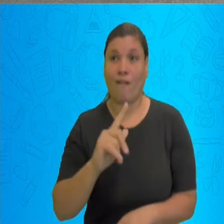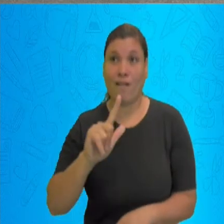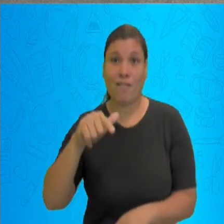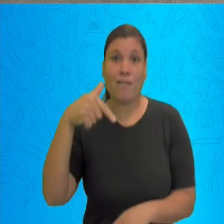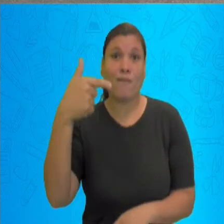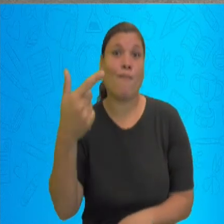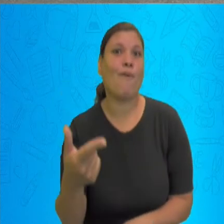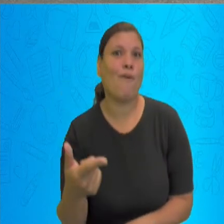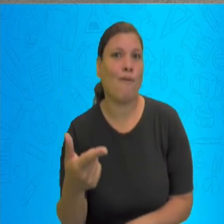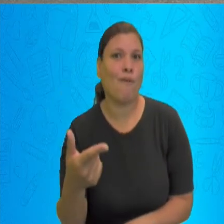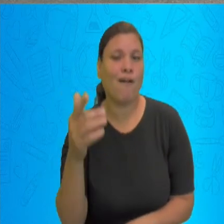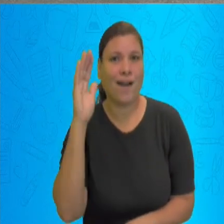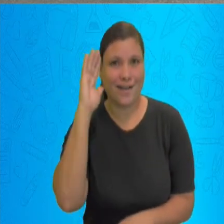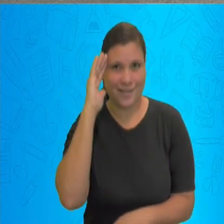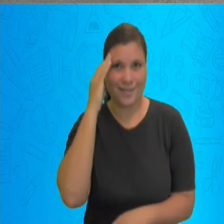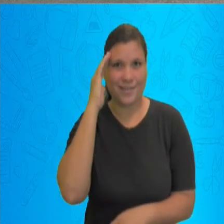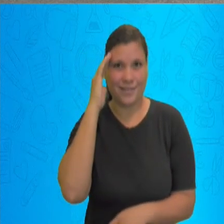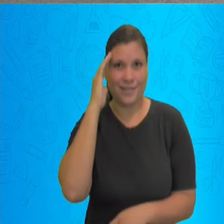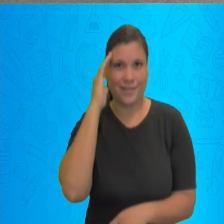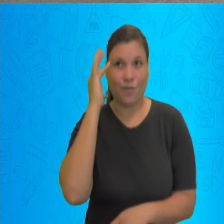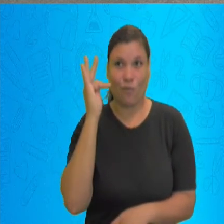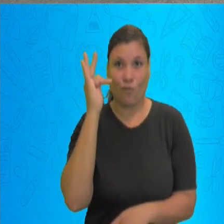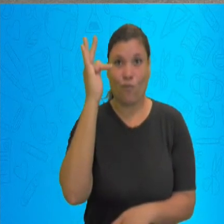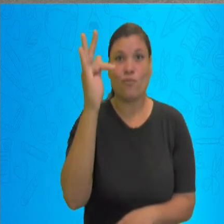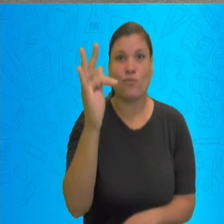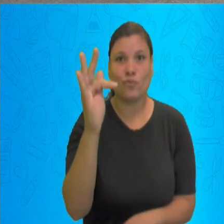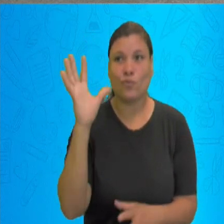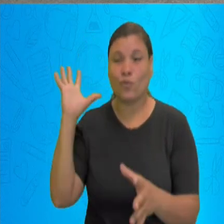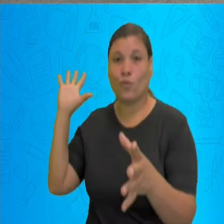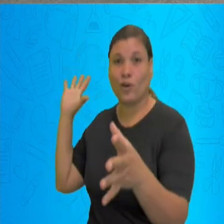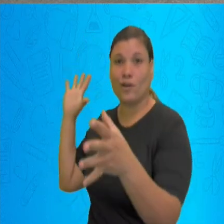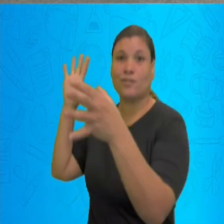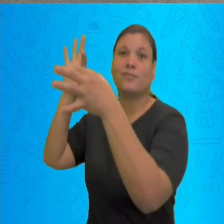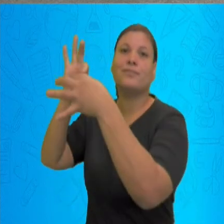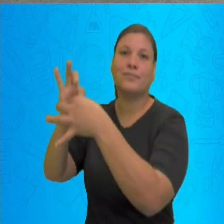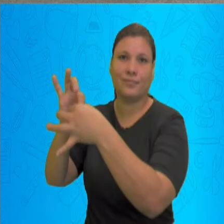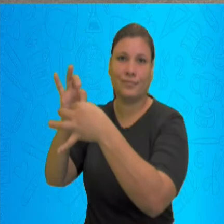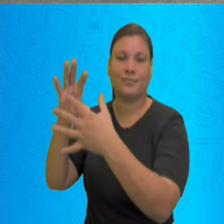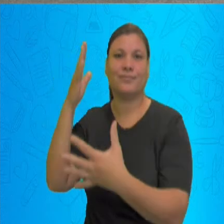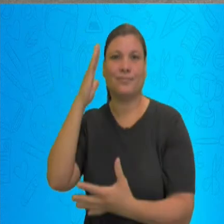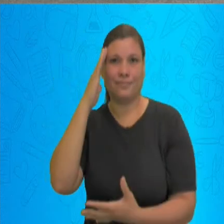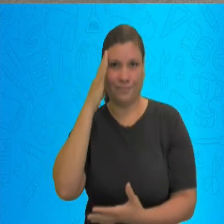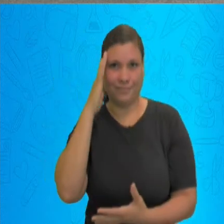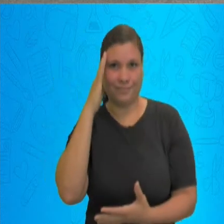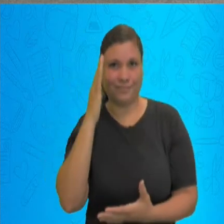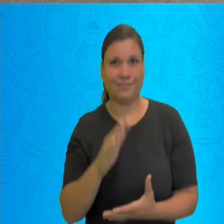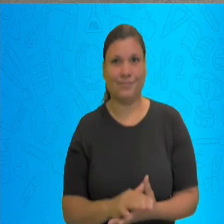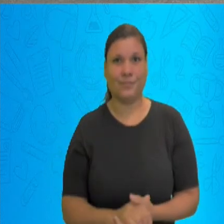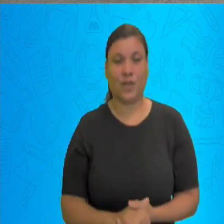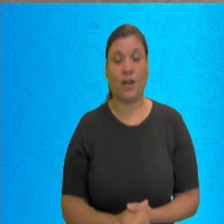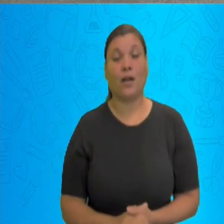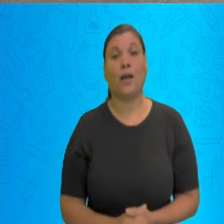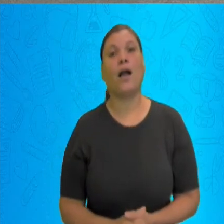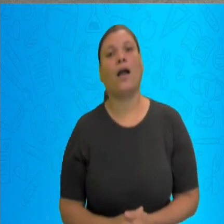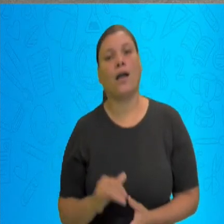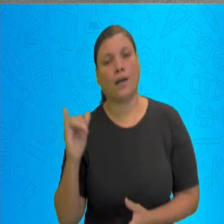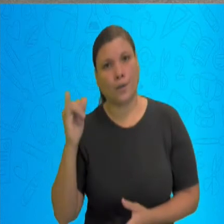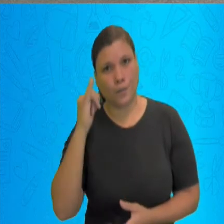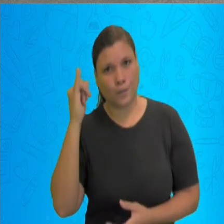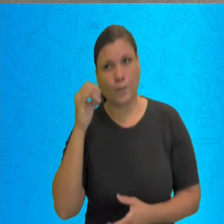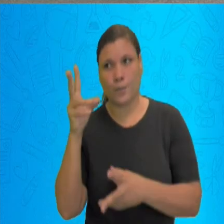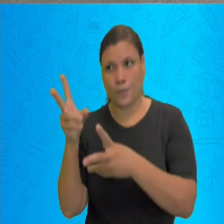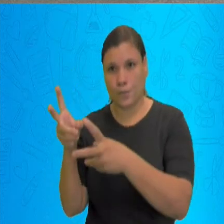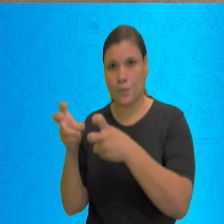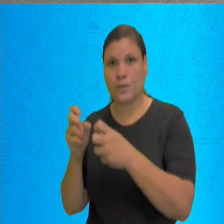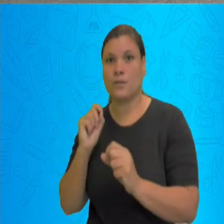enfatizar e observar a desinência, a terminação ria nos verbos